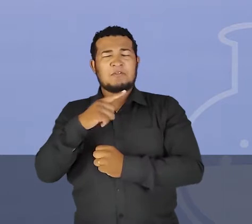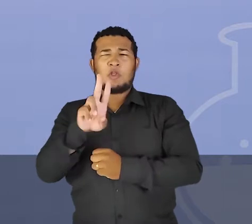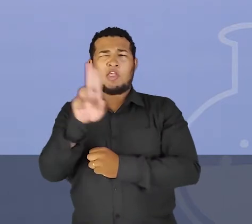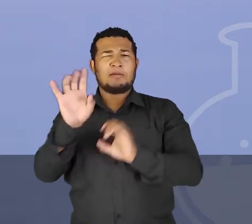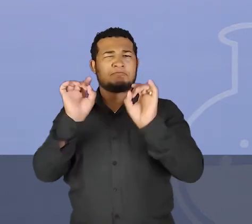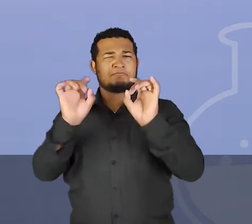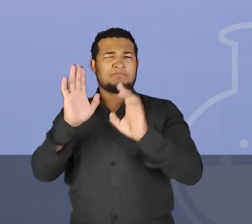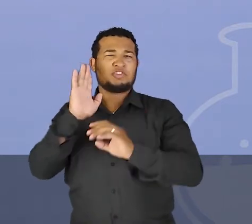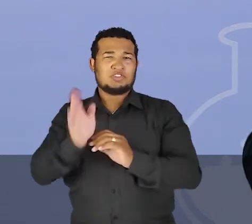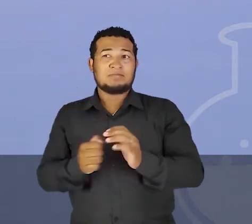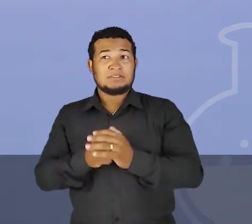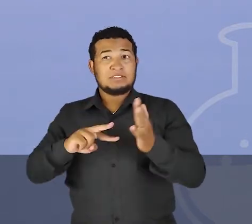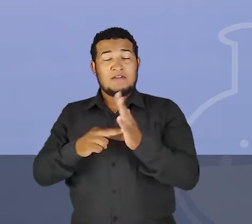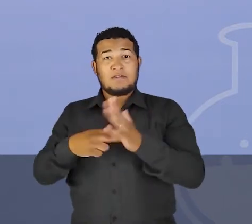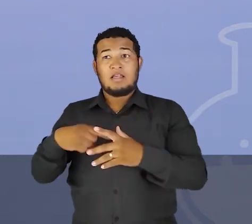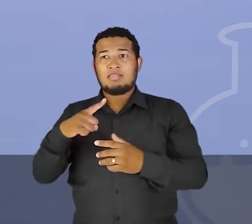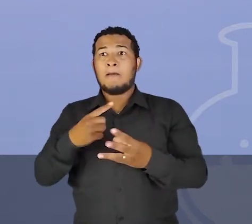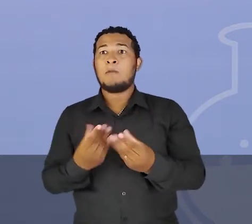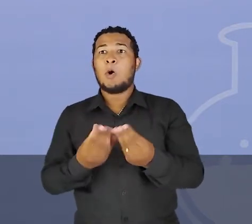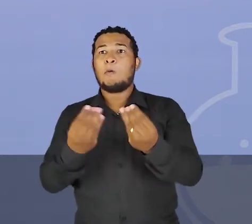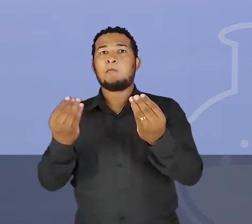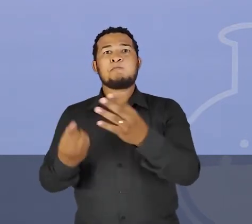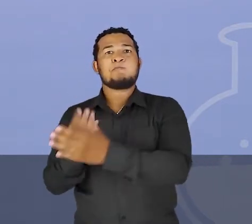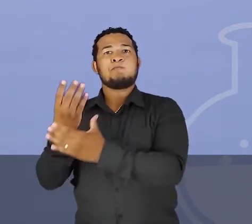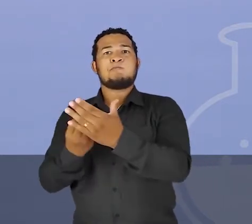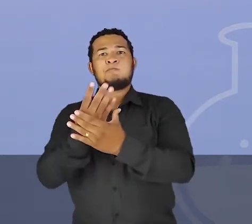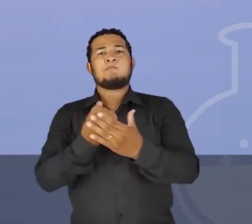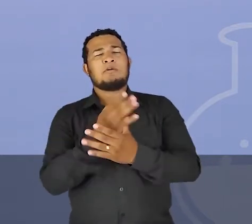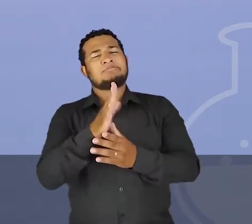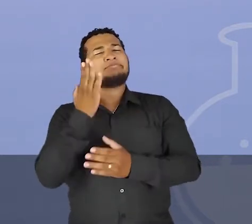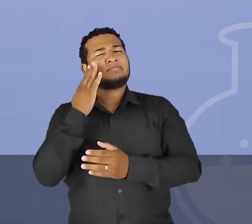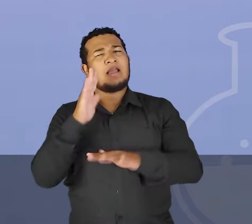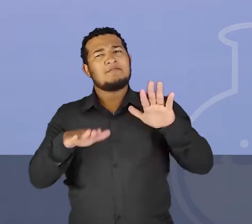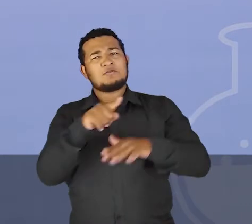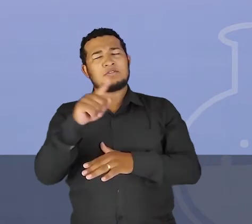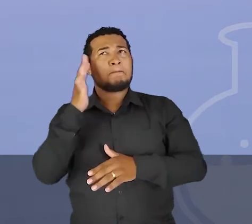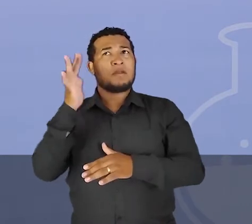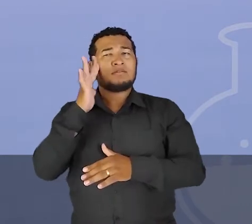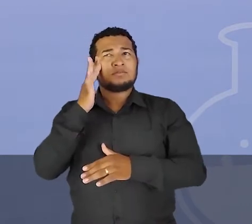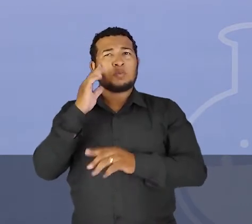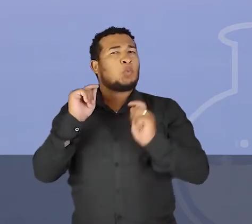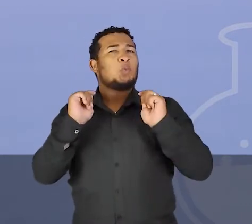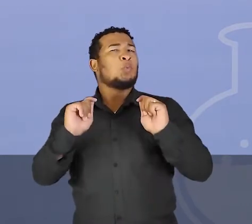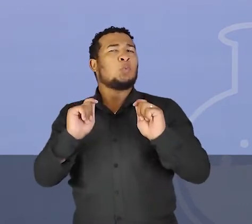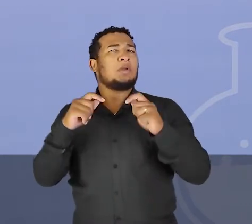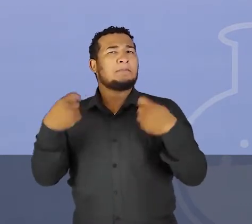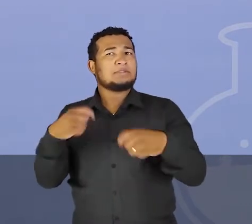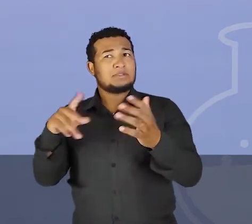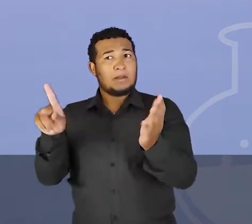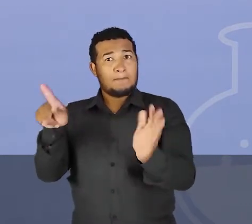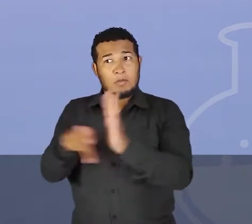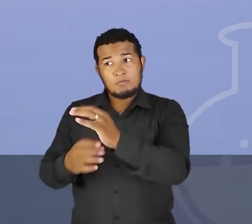uma produção em grande escala. E claro, você deve estar pensando, o que é preciso para produzir em